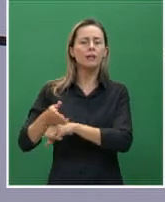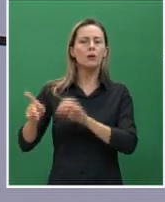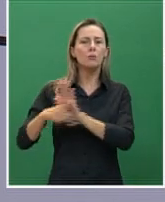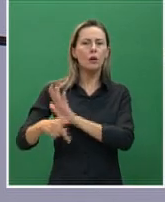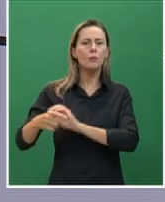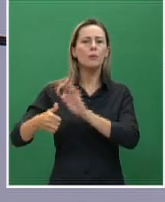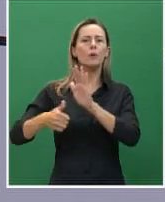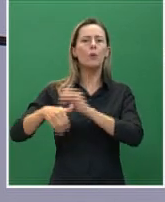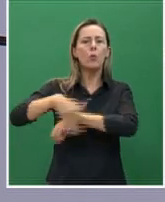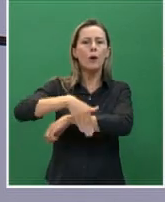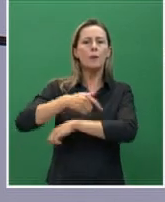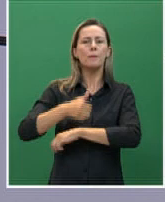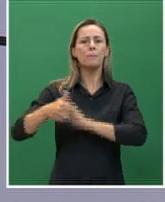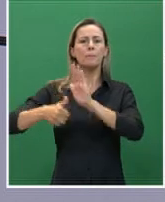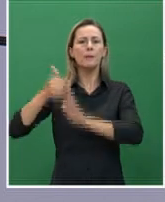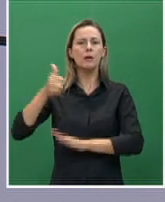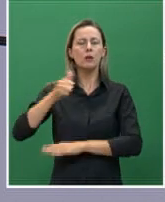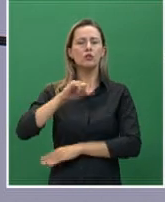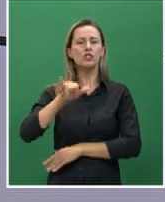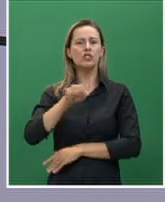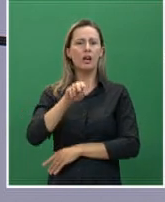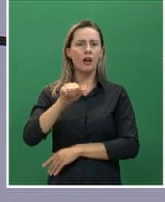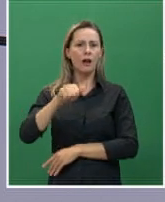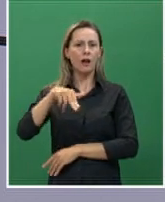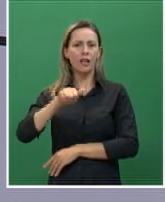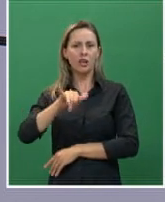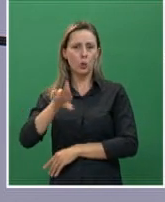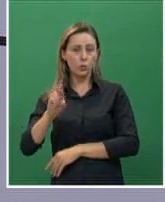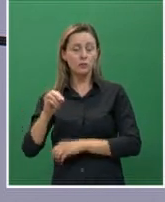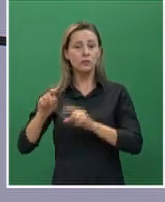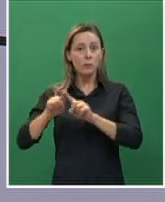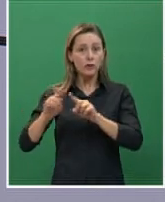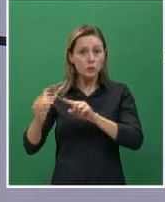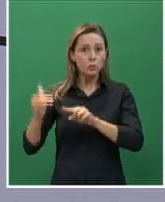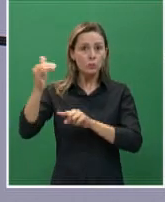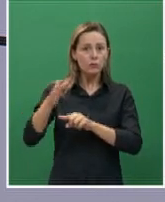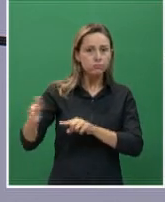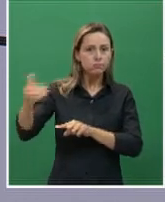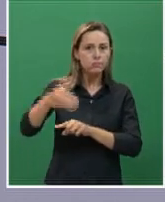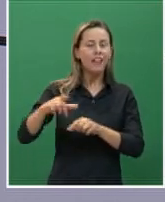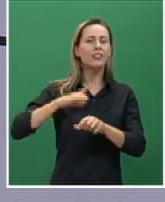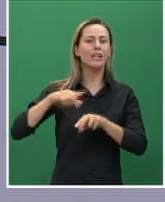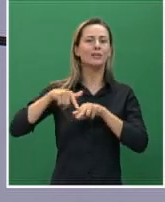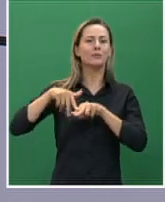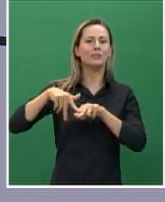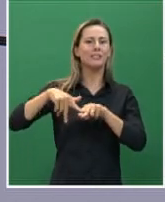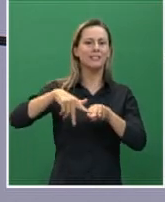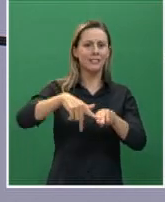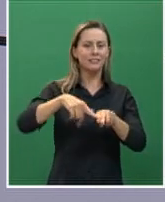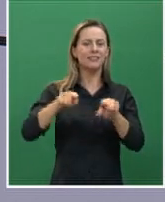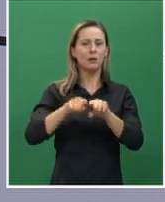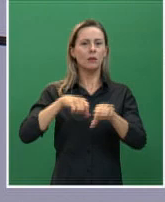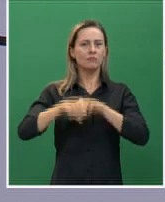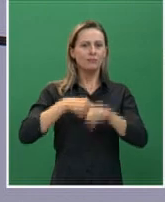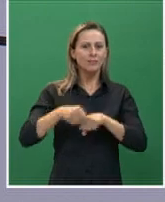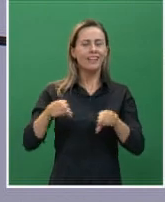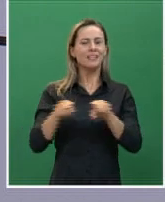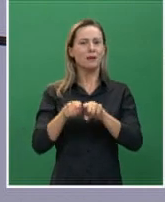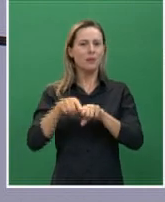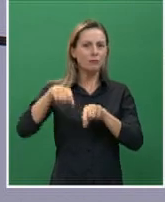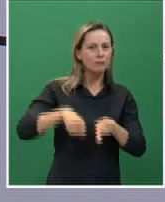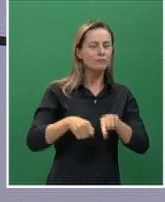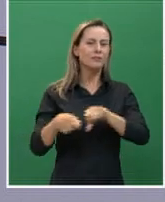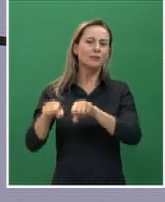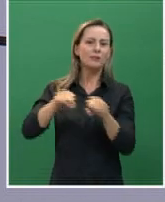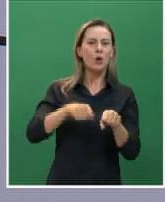vai pela Rua Primeiro de Janeiro e vai inclusive ter entrada na parte superior onde nós temos uma pista de skate uma pista de bicicross e uma série